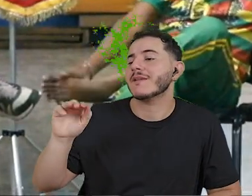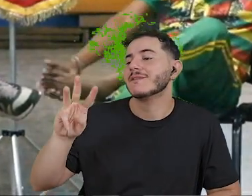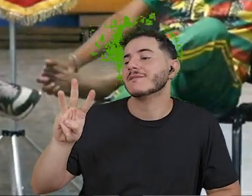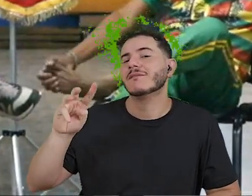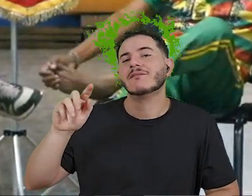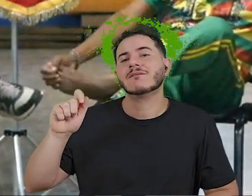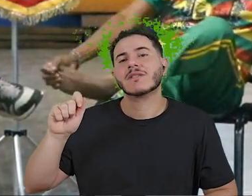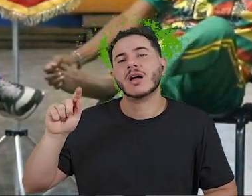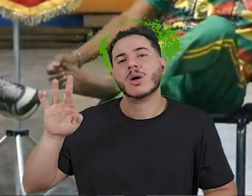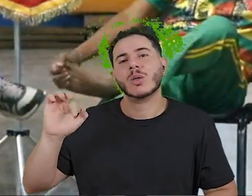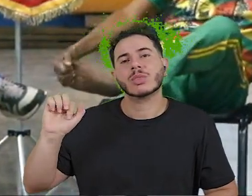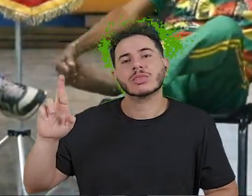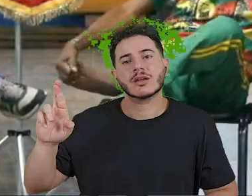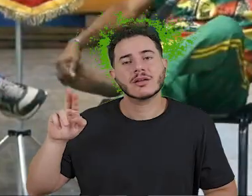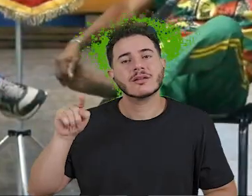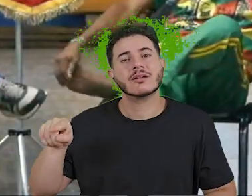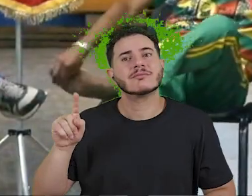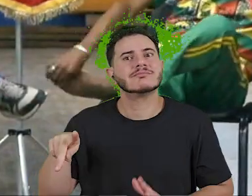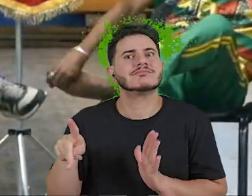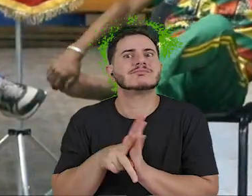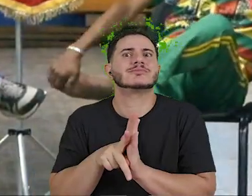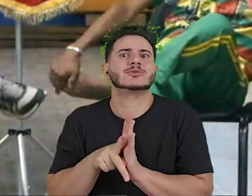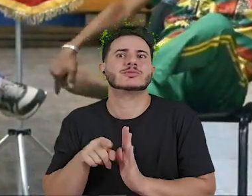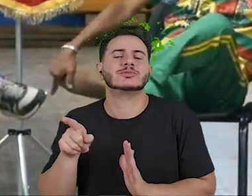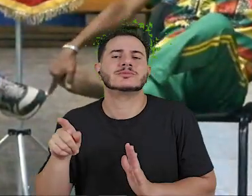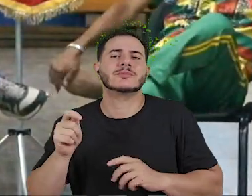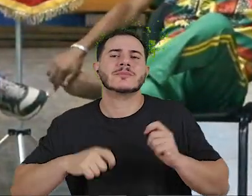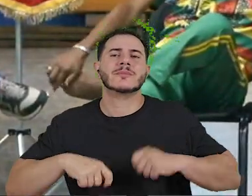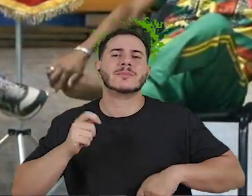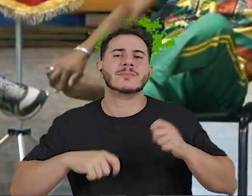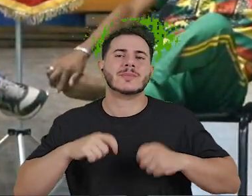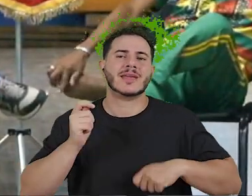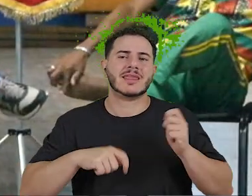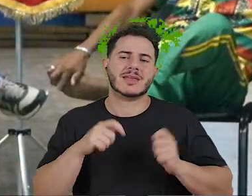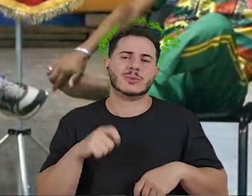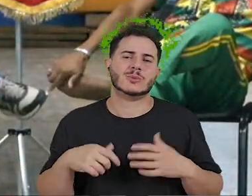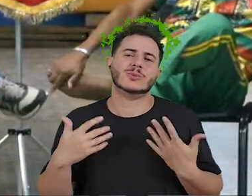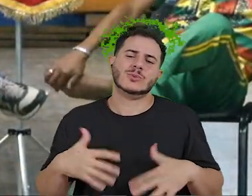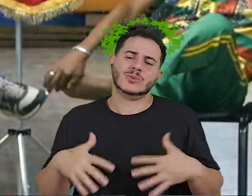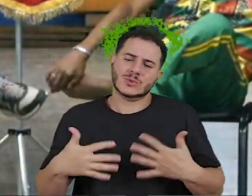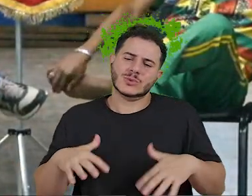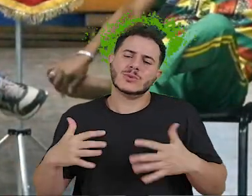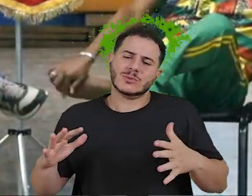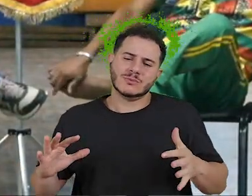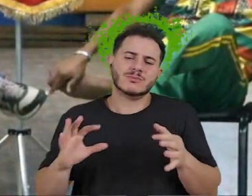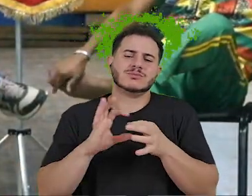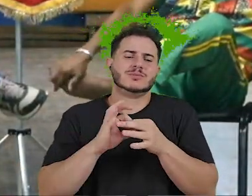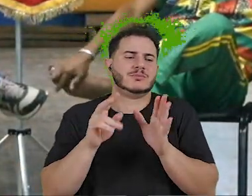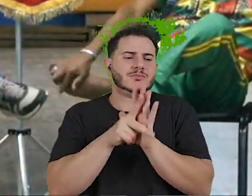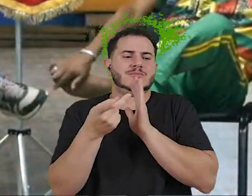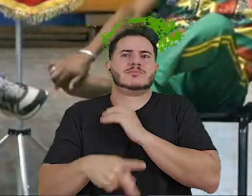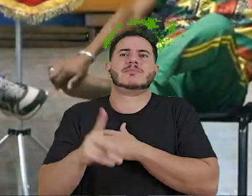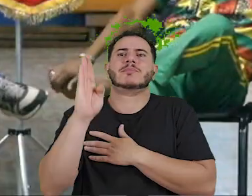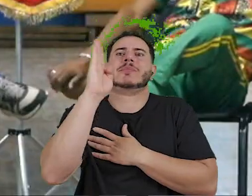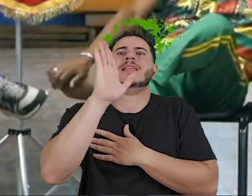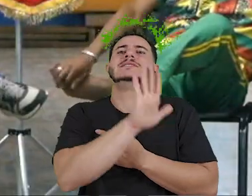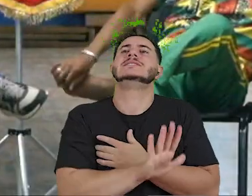principais mestres aí de maracatu, de baque virado, né? Que a gente tem em atuação nesse Brasilzão.